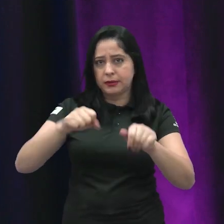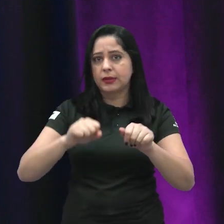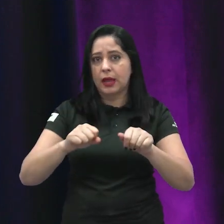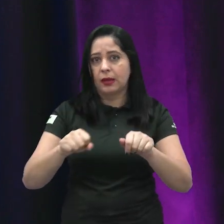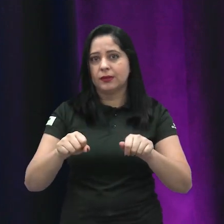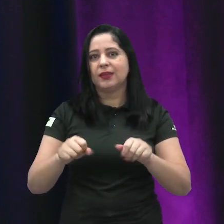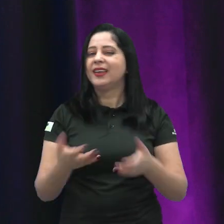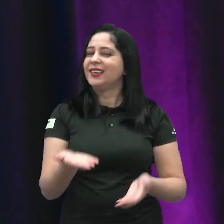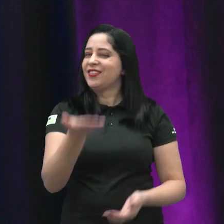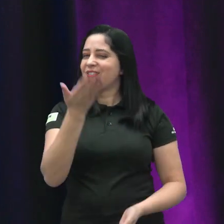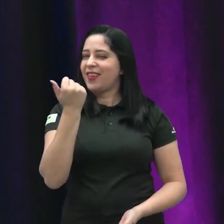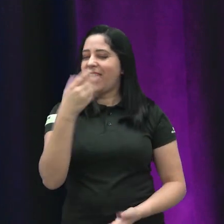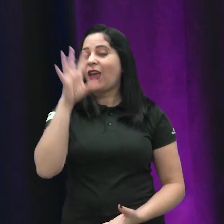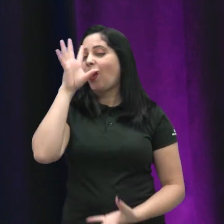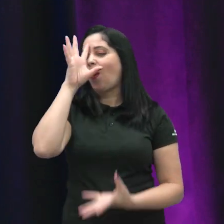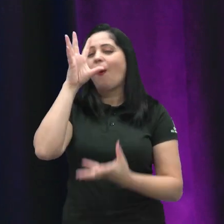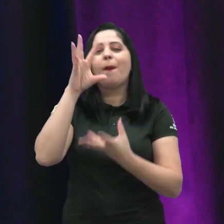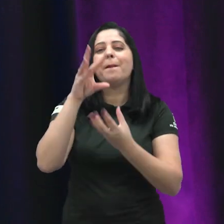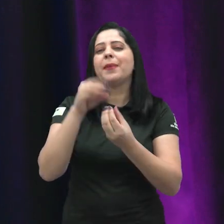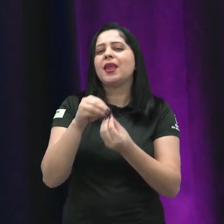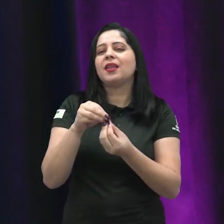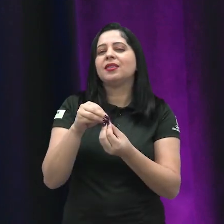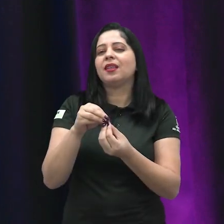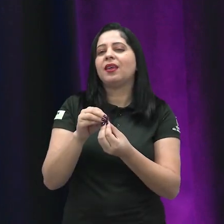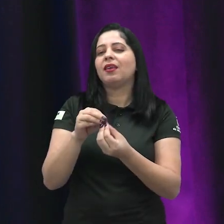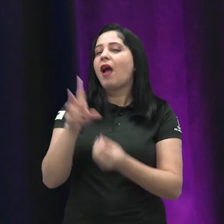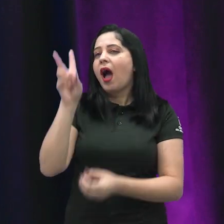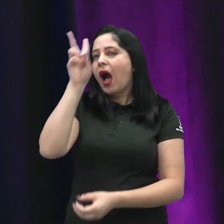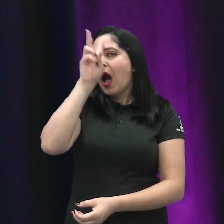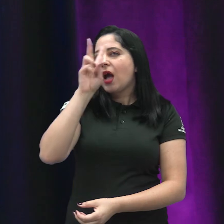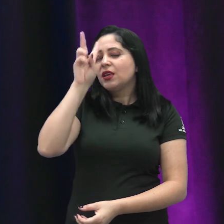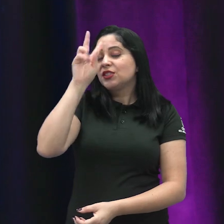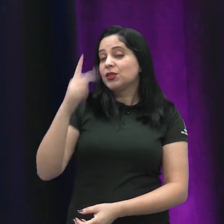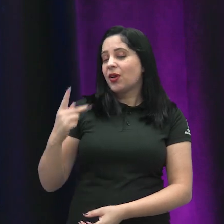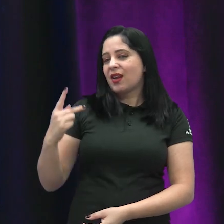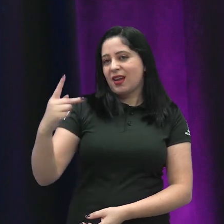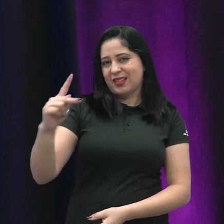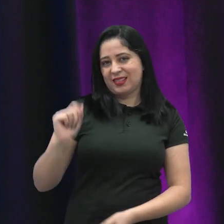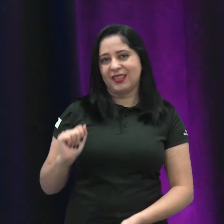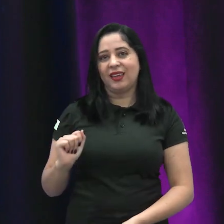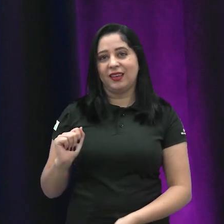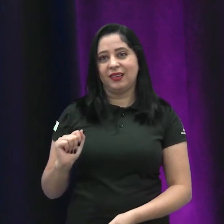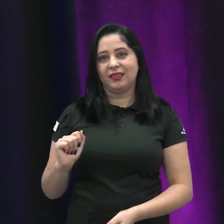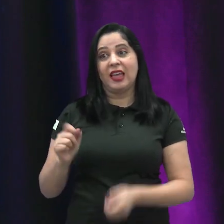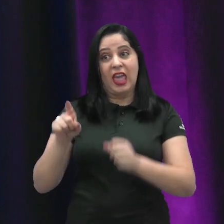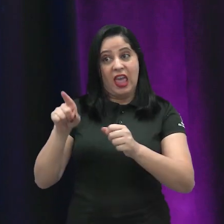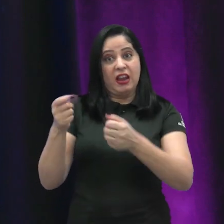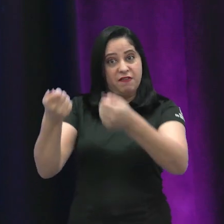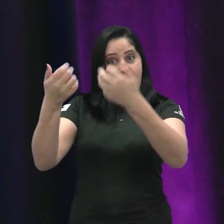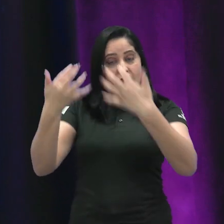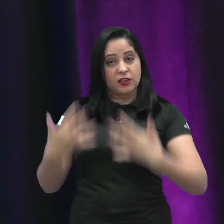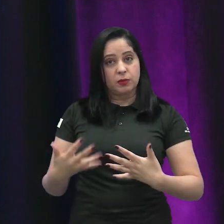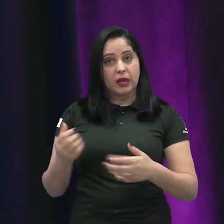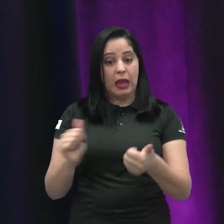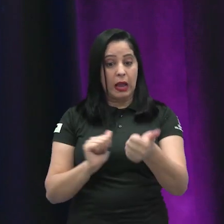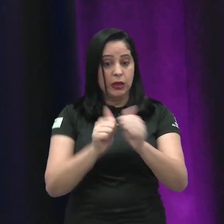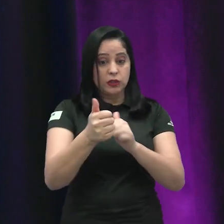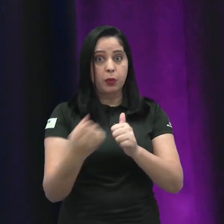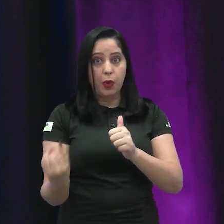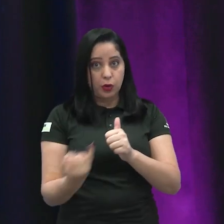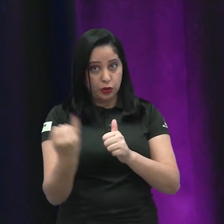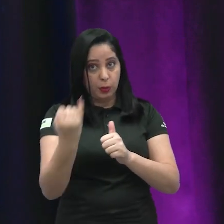física escolar. Então, bora entender um pouquinho mais com profundidade a importância do esporte